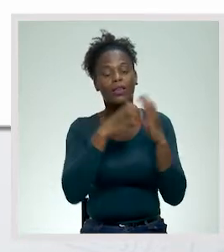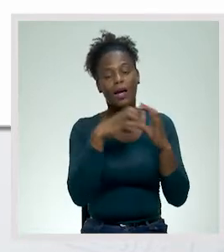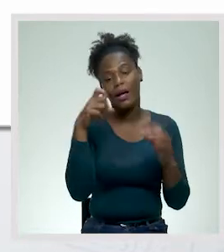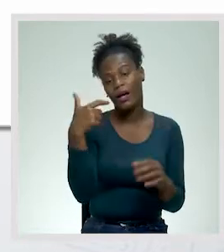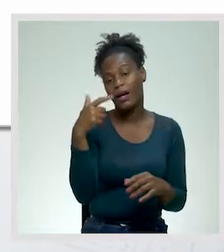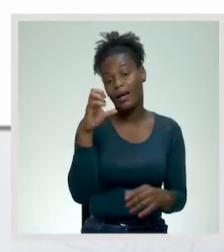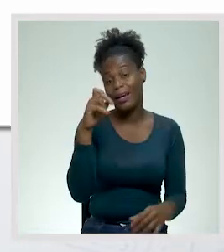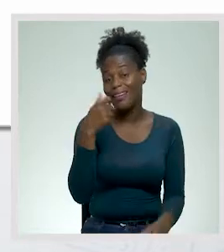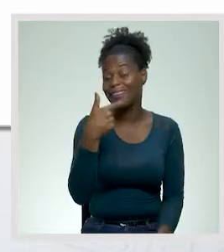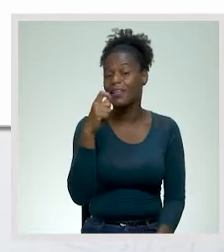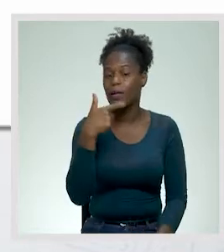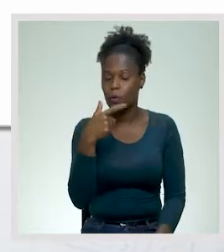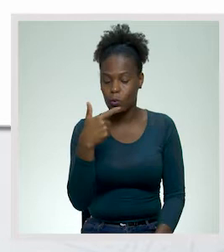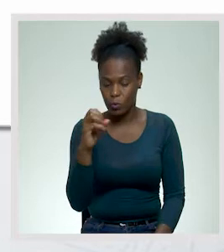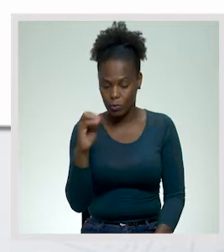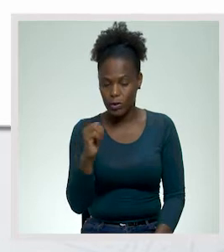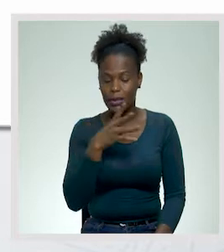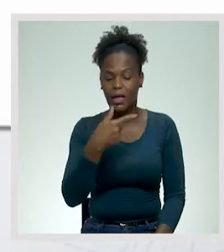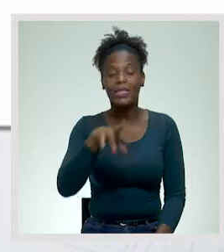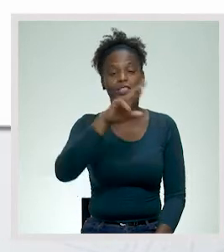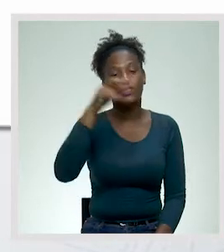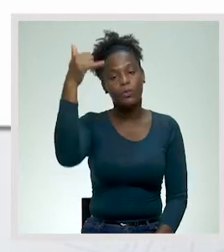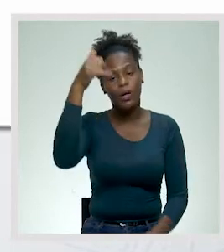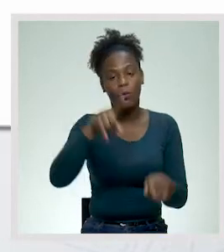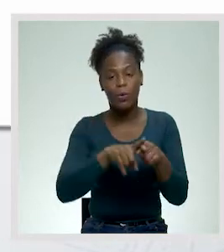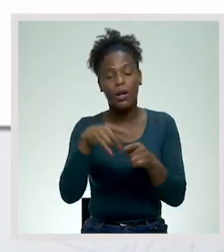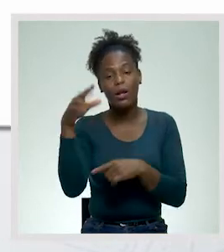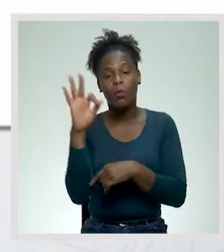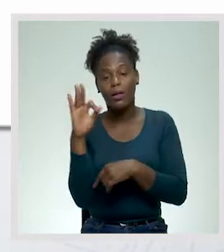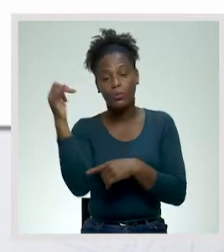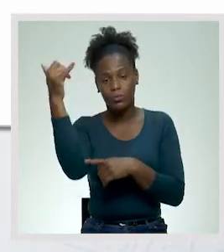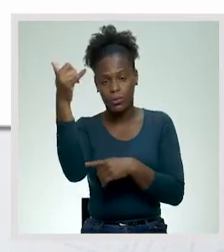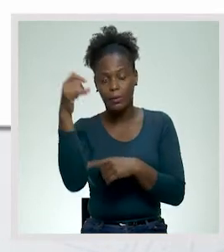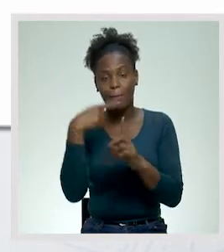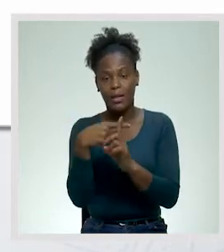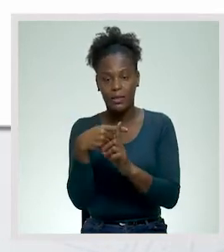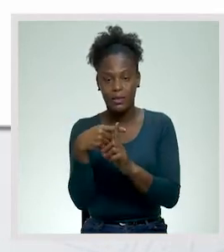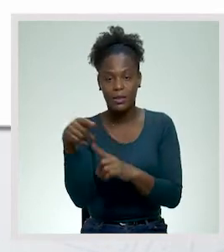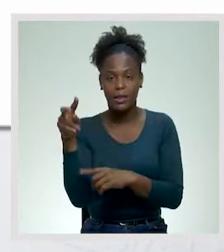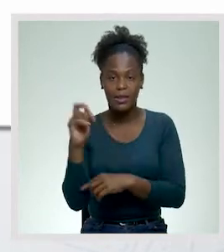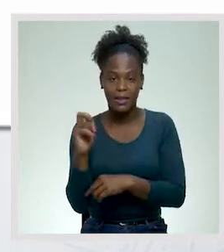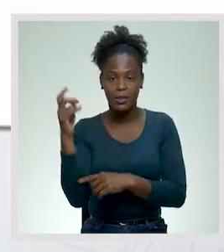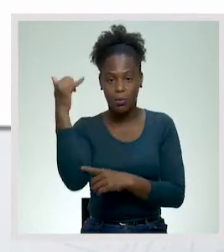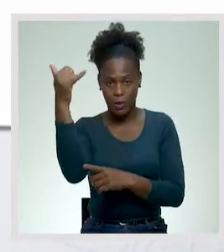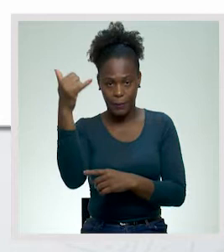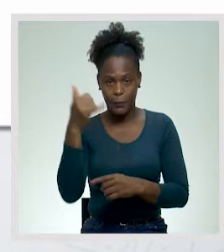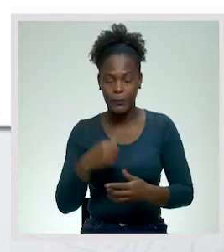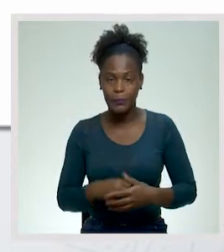tem x ao quadrado é igual a 4 ao quadrado mais 3 ao